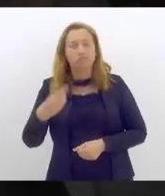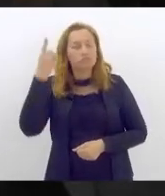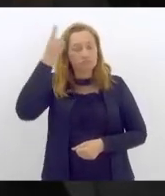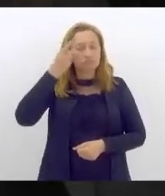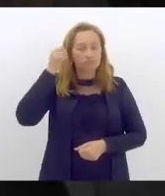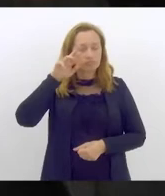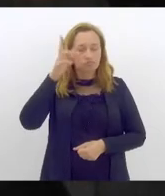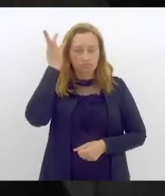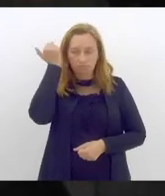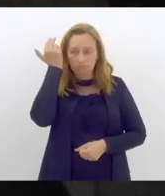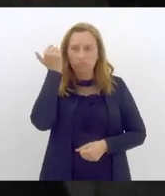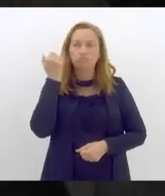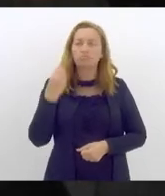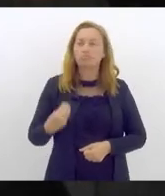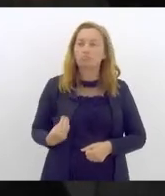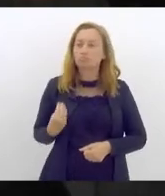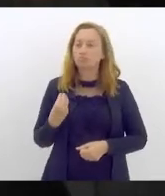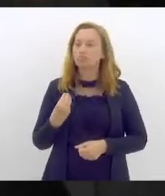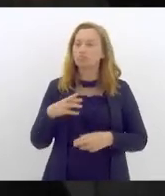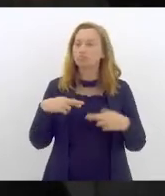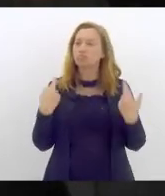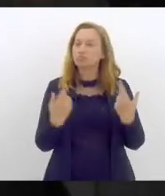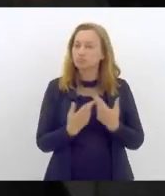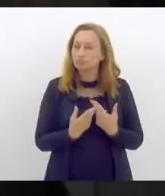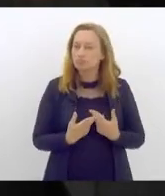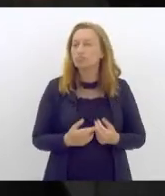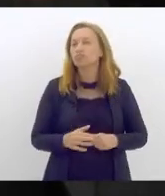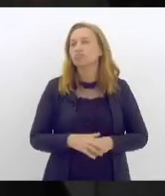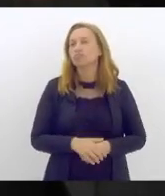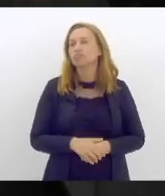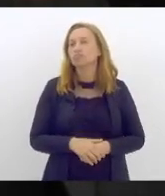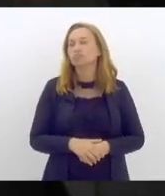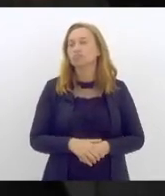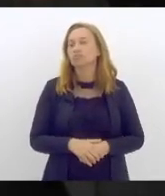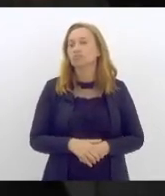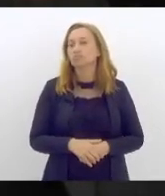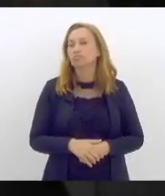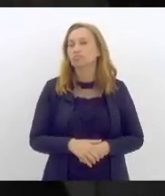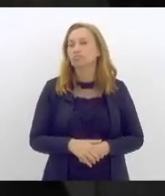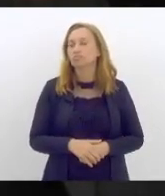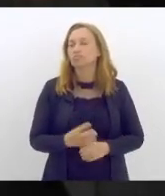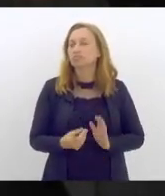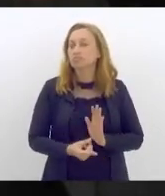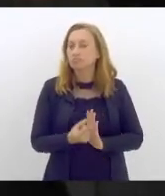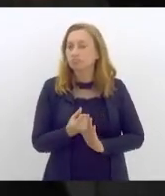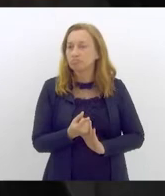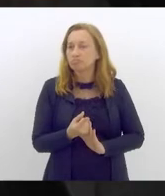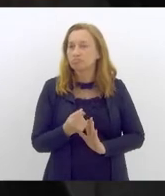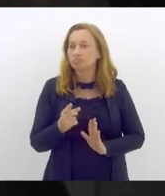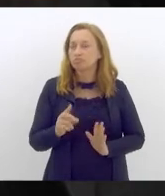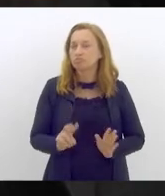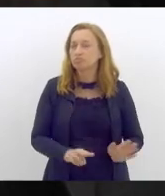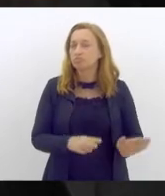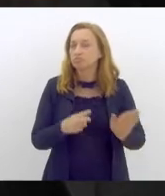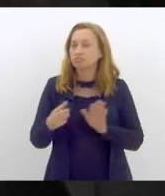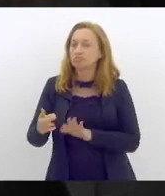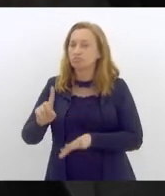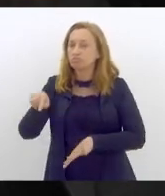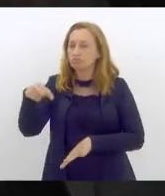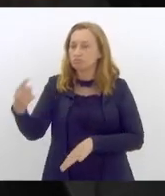ele estava presente na reunião de comissão de orçamento o orçamento na semana que vem